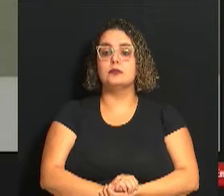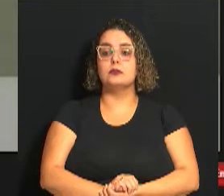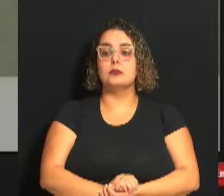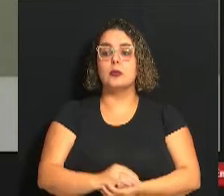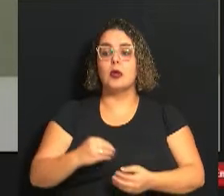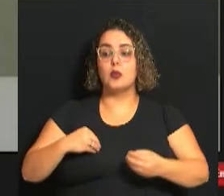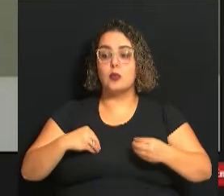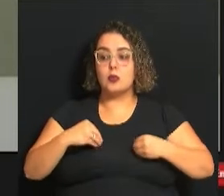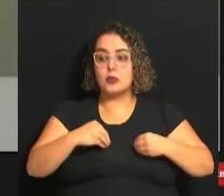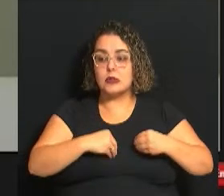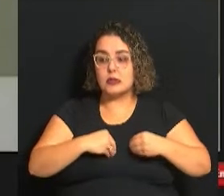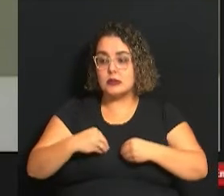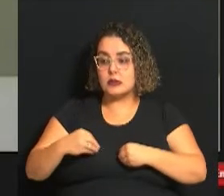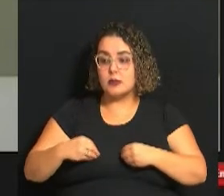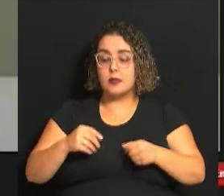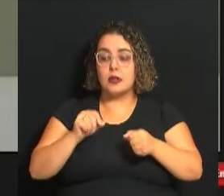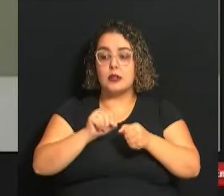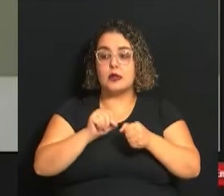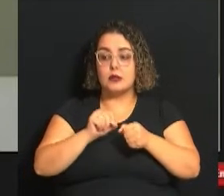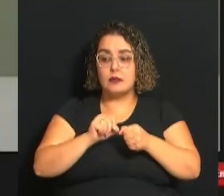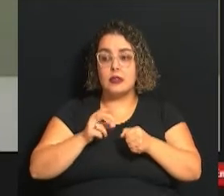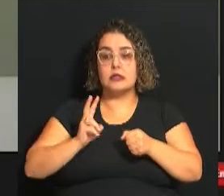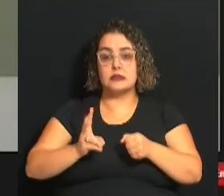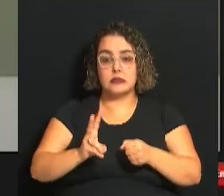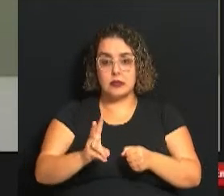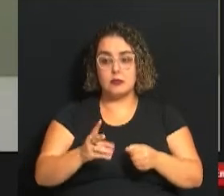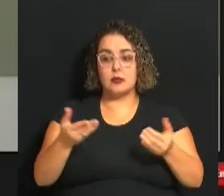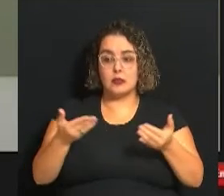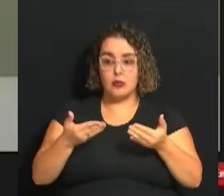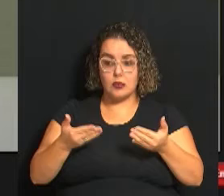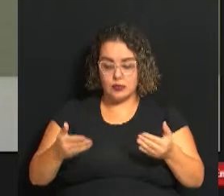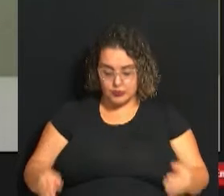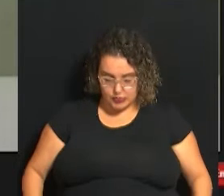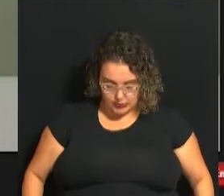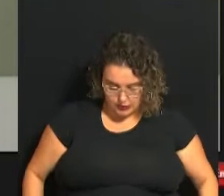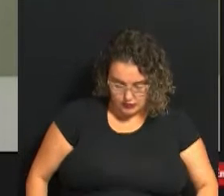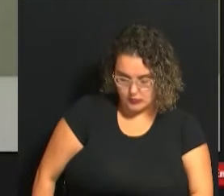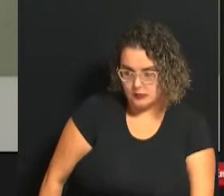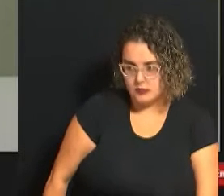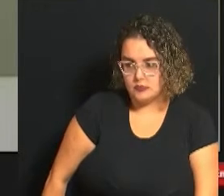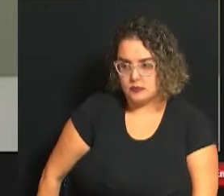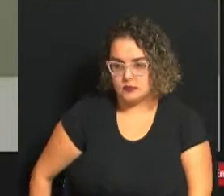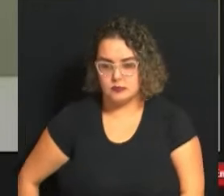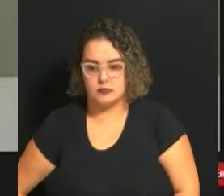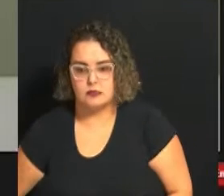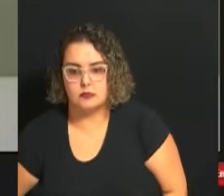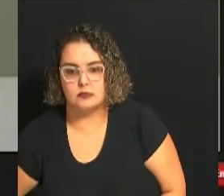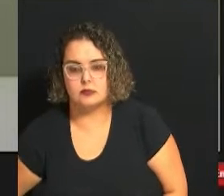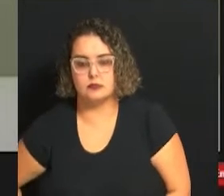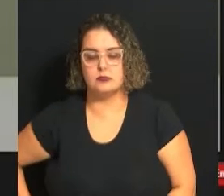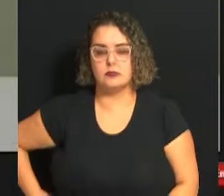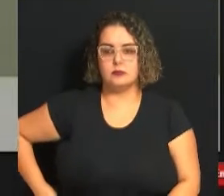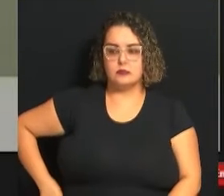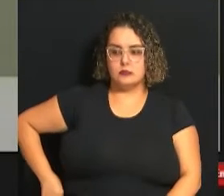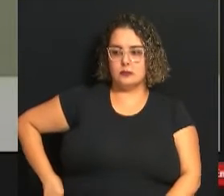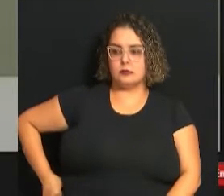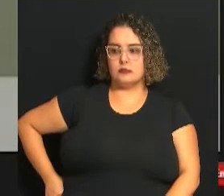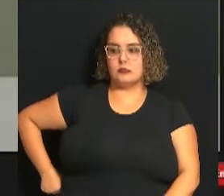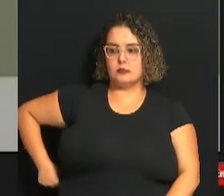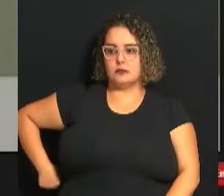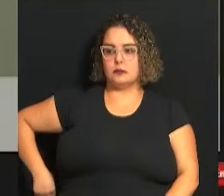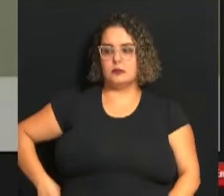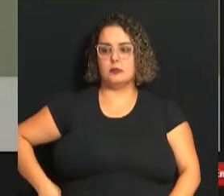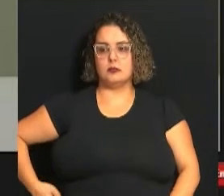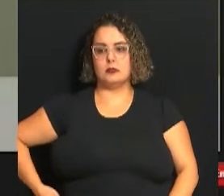se faz muito rotineiramente hoje e que vai dar não só a localização do tumor,